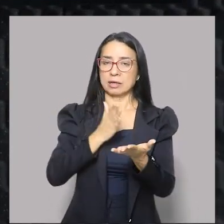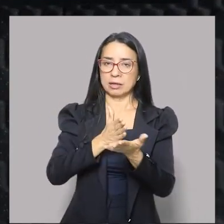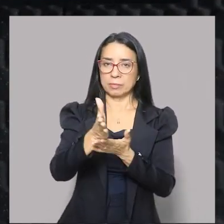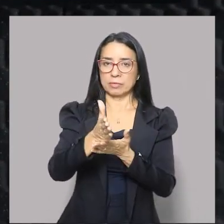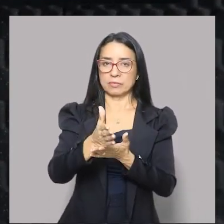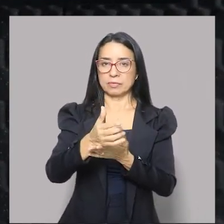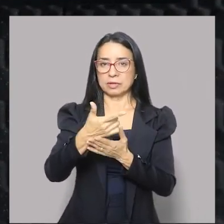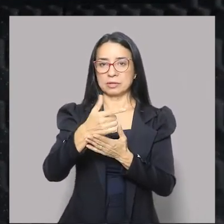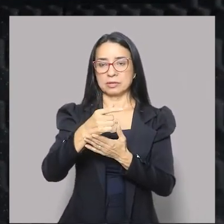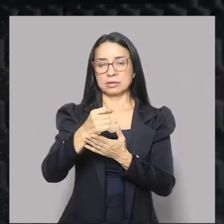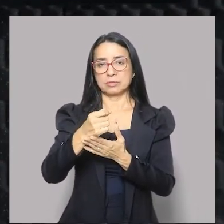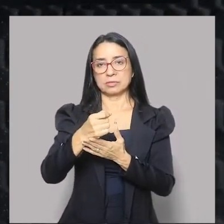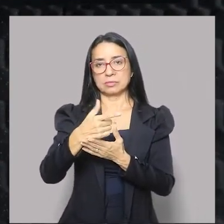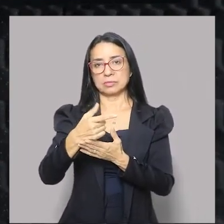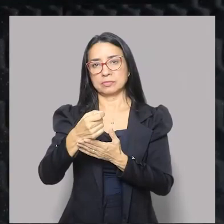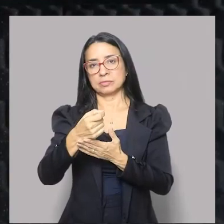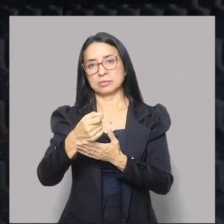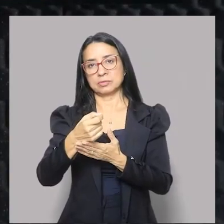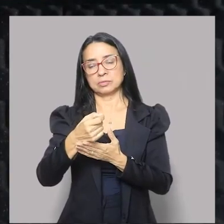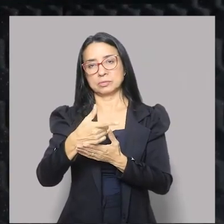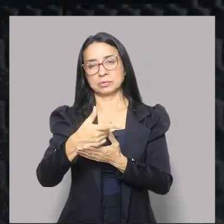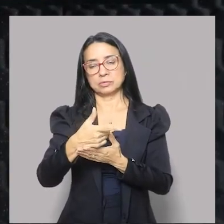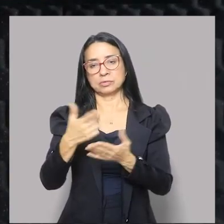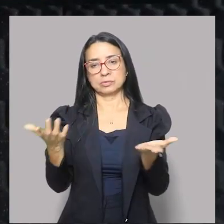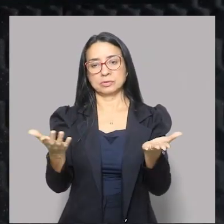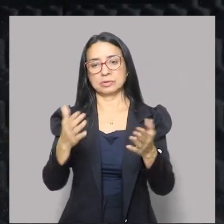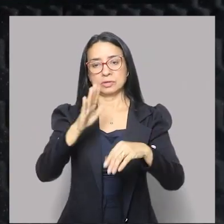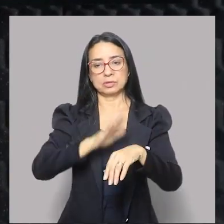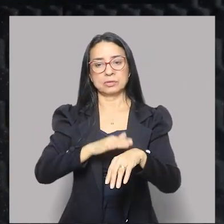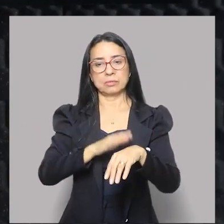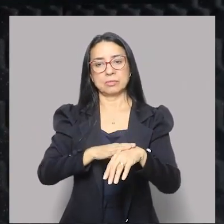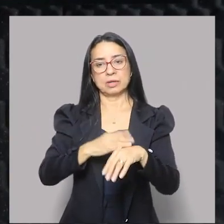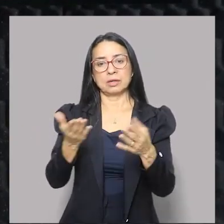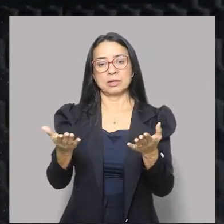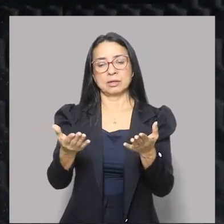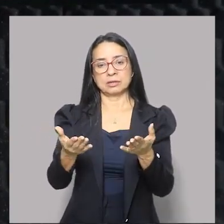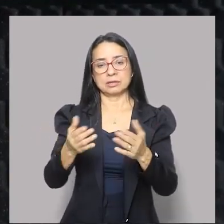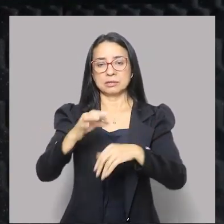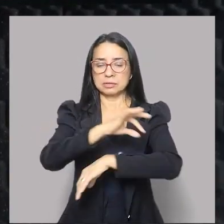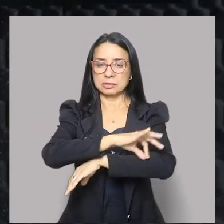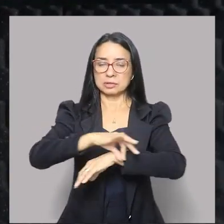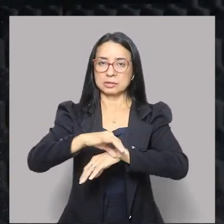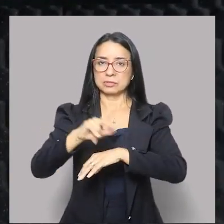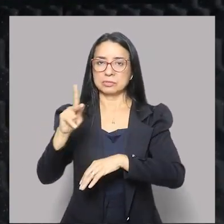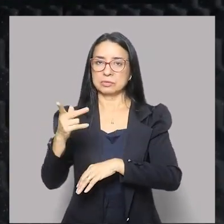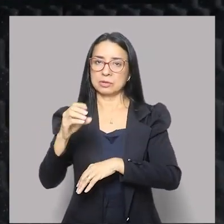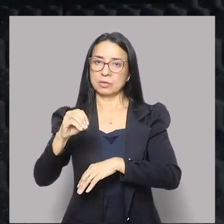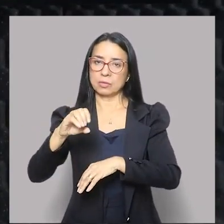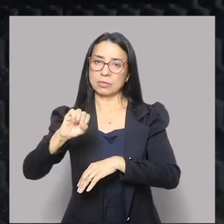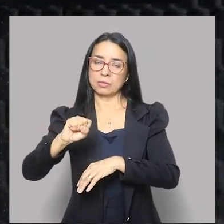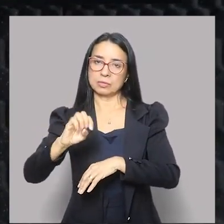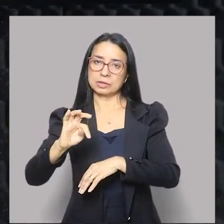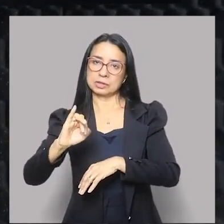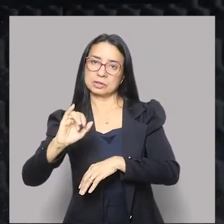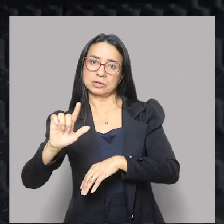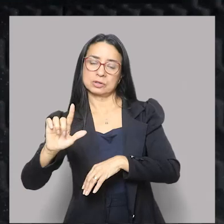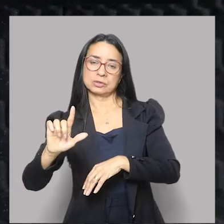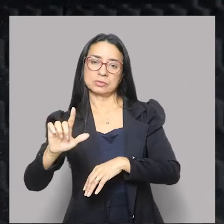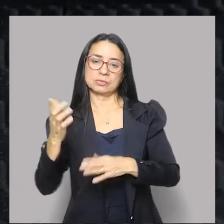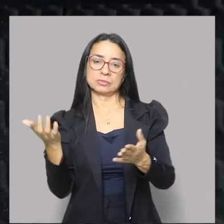Lei da Arquitetura Hostil, que é a lei chamada de Padre Júlio Lancelotti. Então, a gente tem essa lei. Então, está faltando ainda